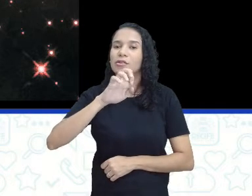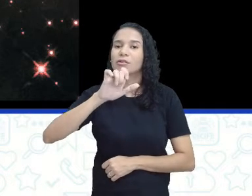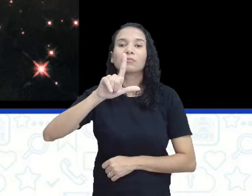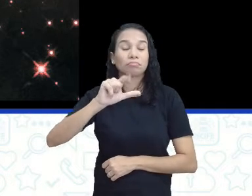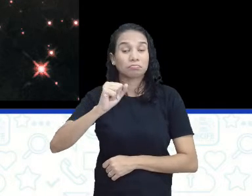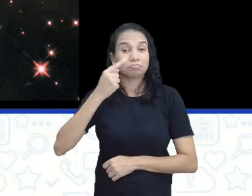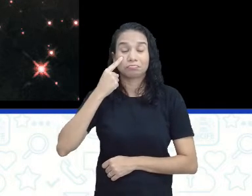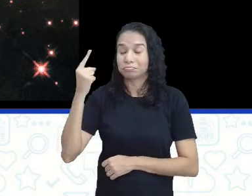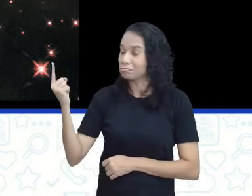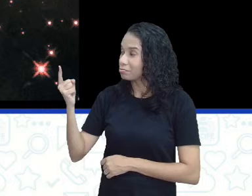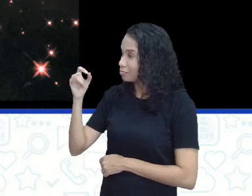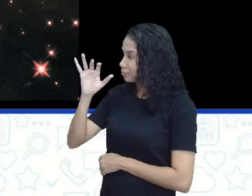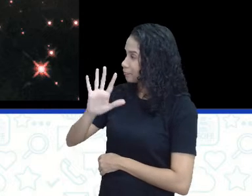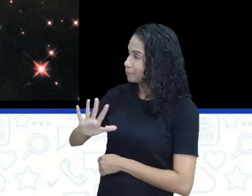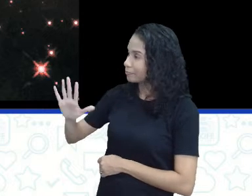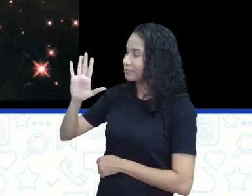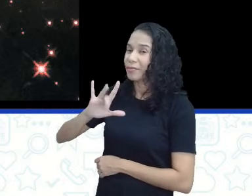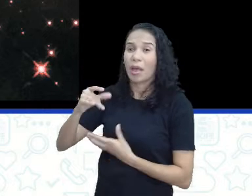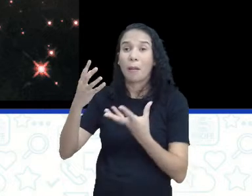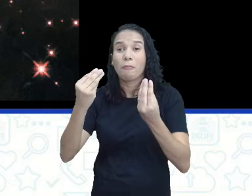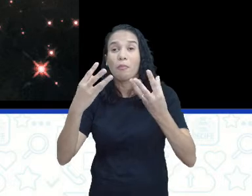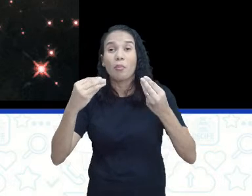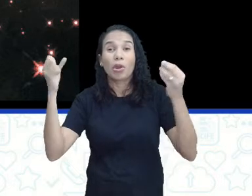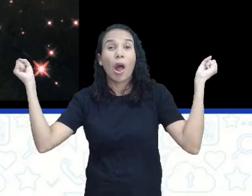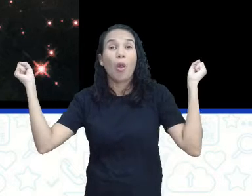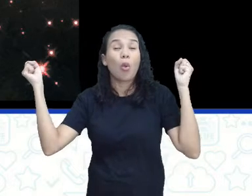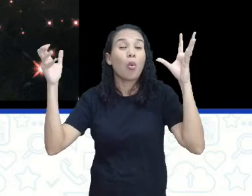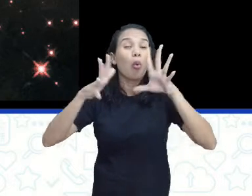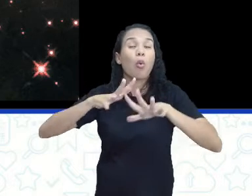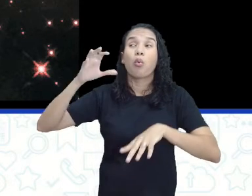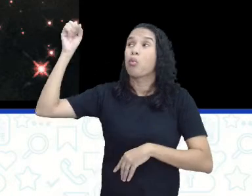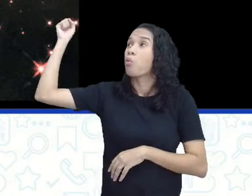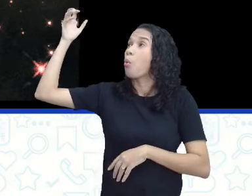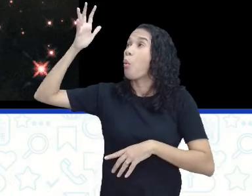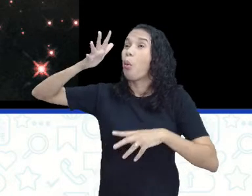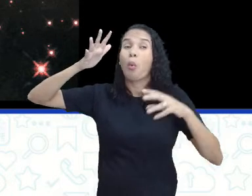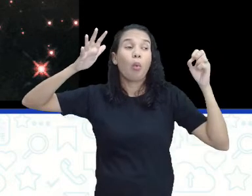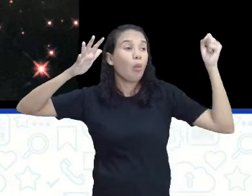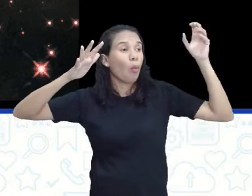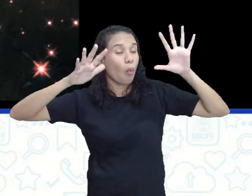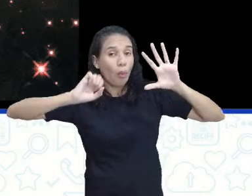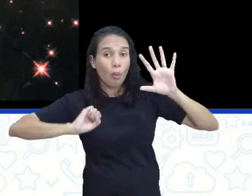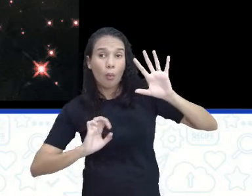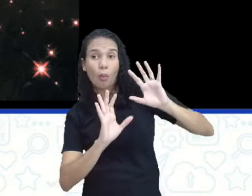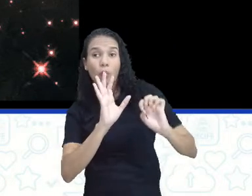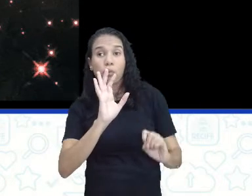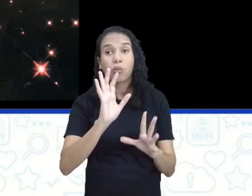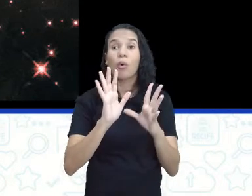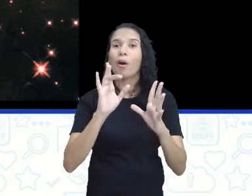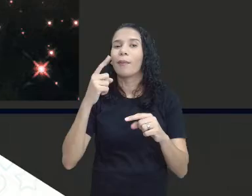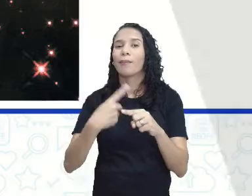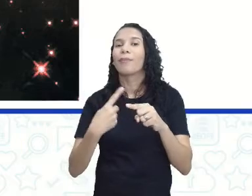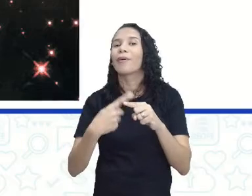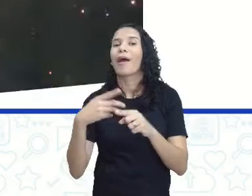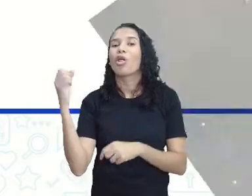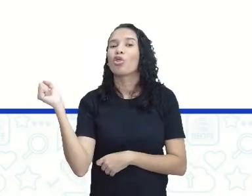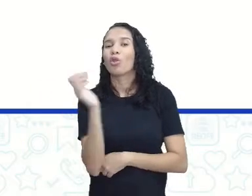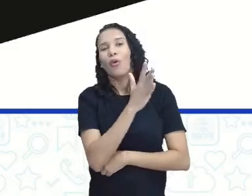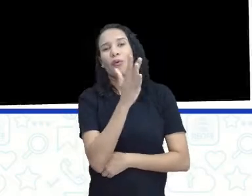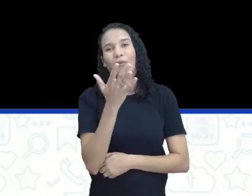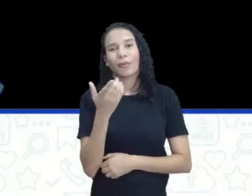essa protoestrela, tá certo? Muita luz aí, ó, sendo emitida, tá vendo? Porque é uma estrela novinha, né? E ela já